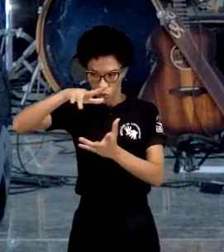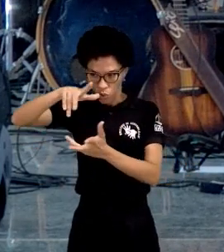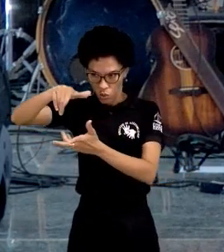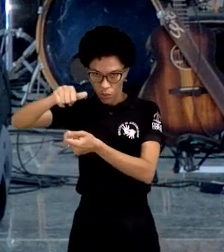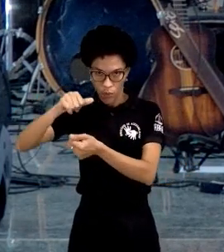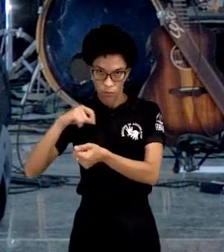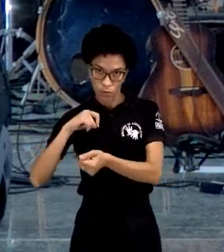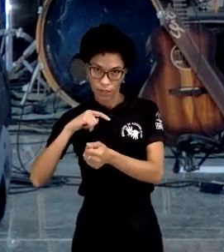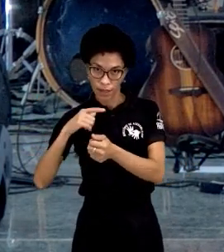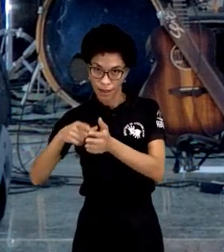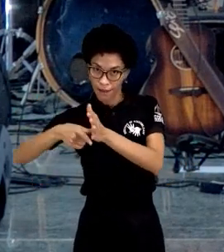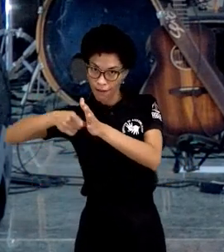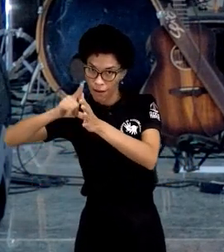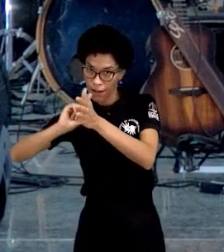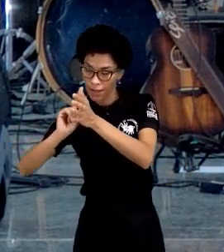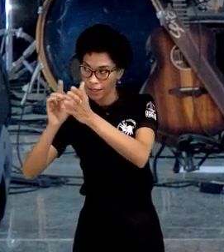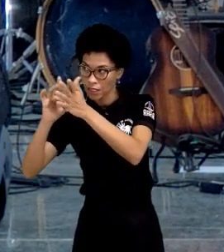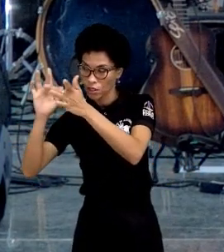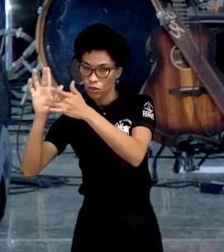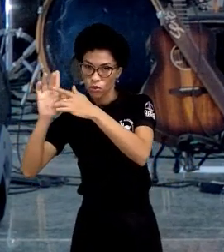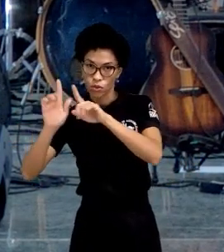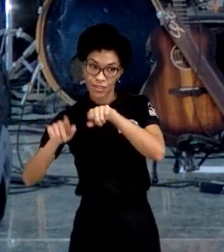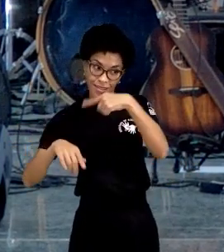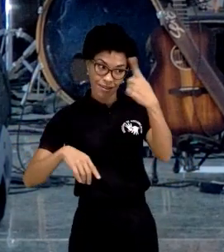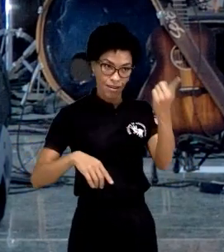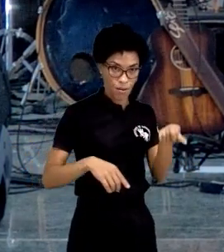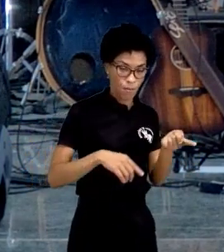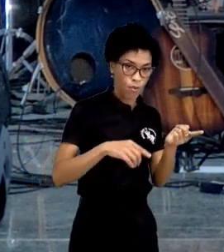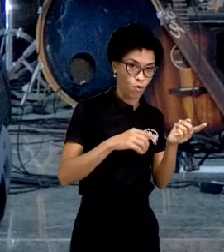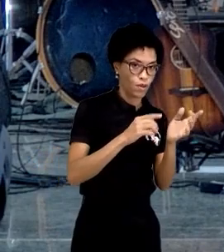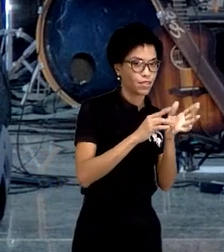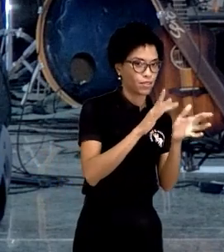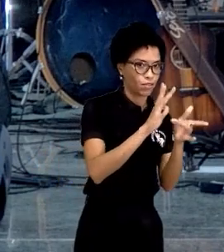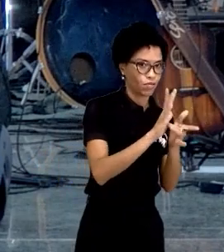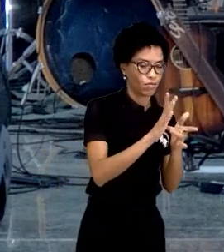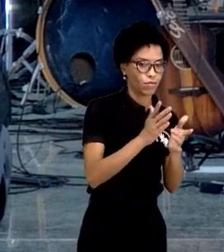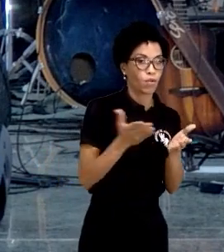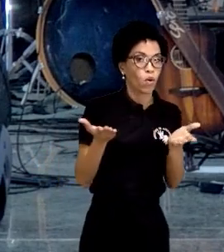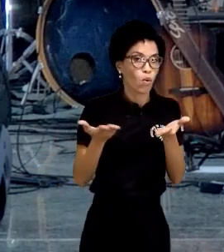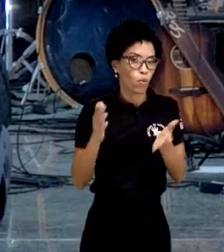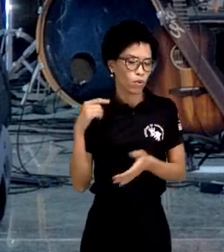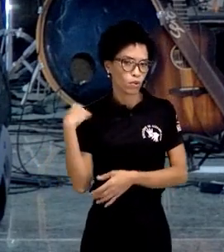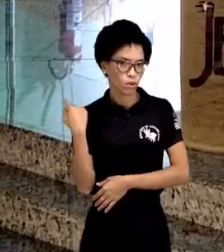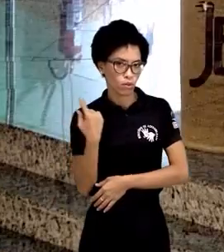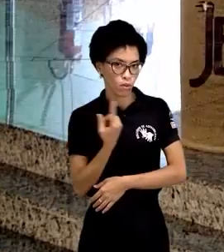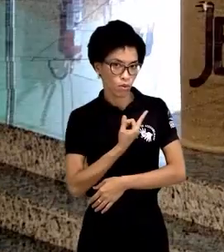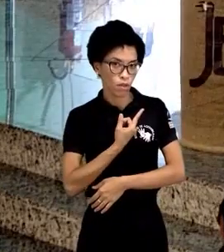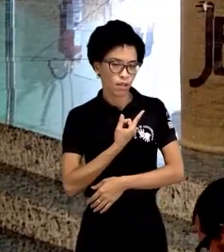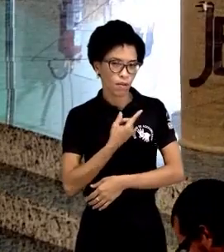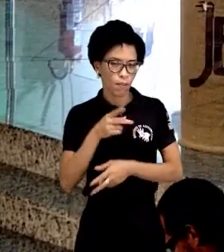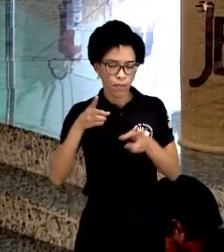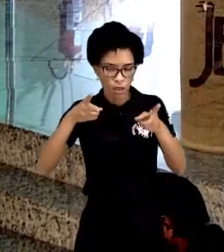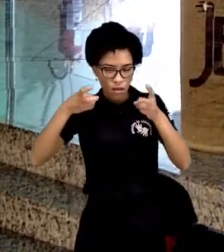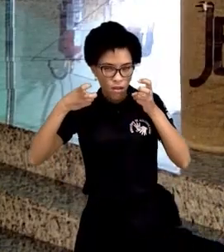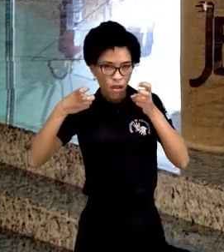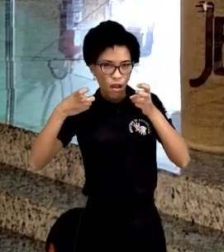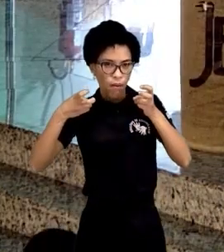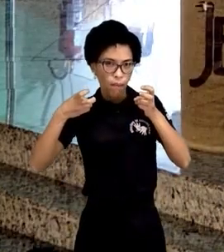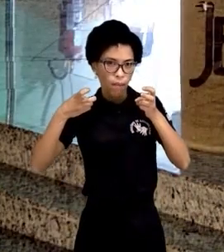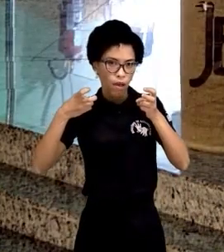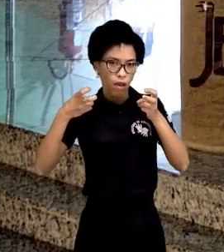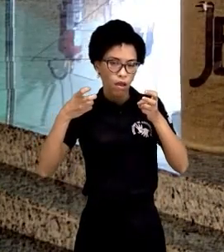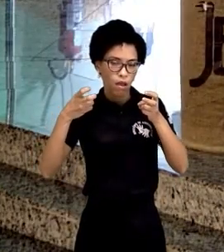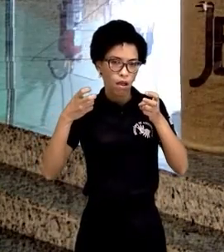de forma básica, bem no estilo de Jesus, no estilo dele de ensinar, o que Ele espera de nós a respeito